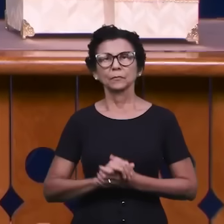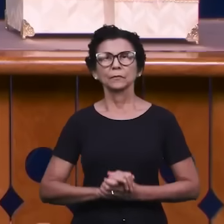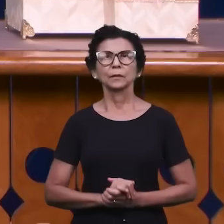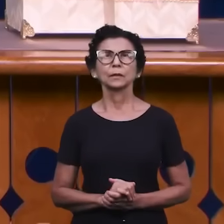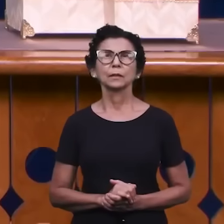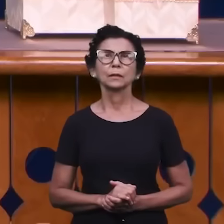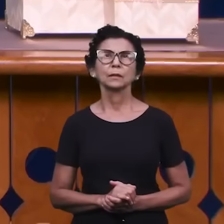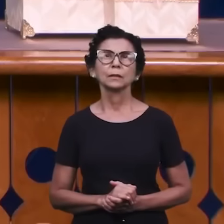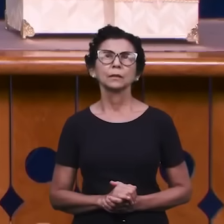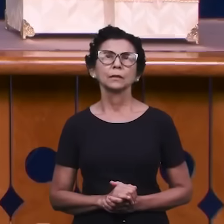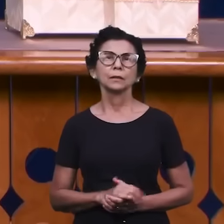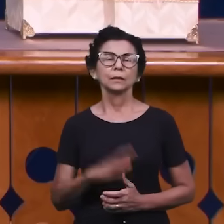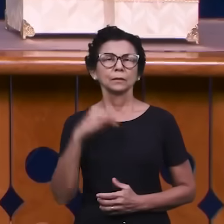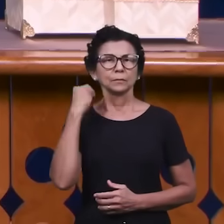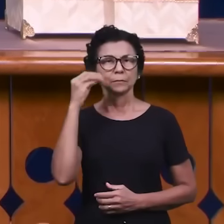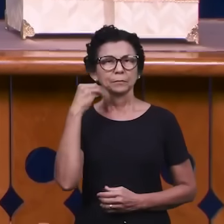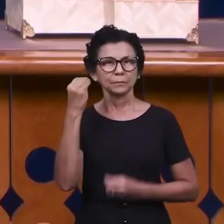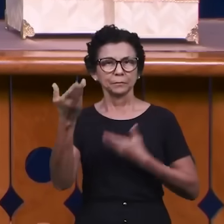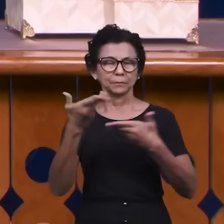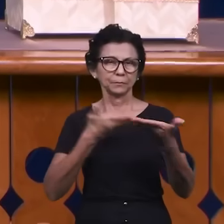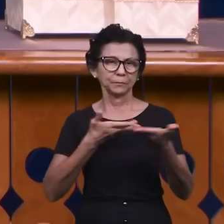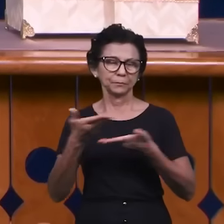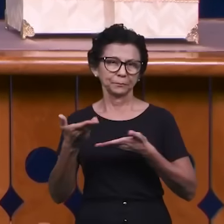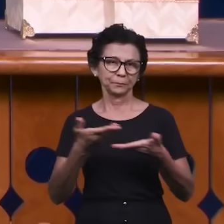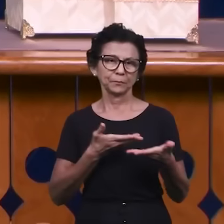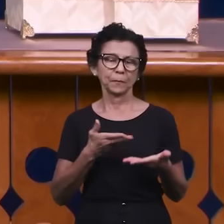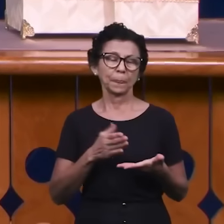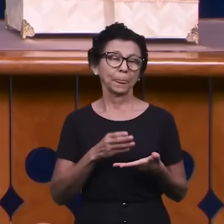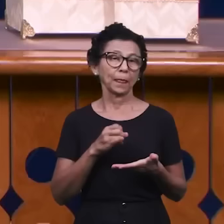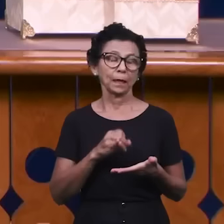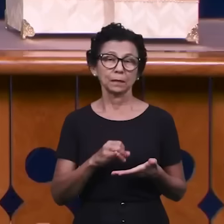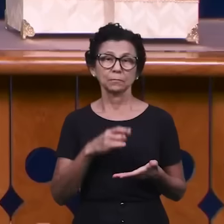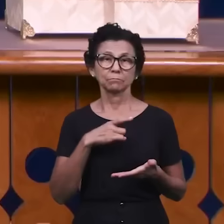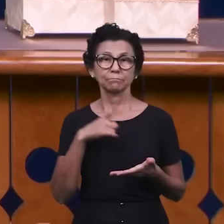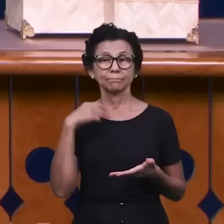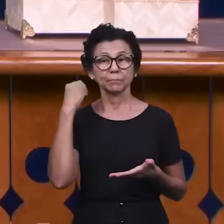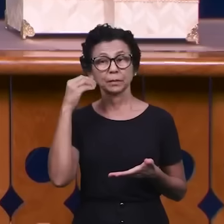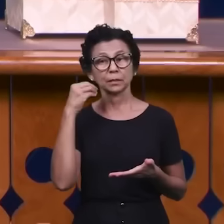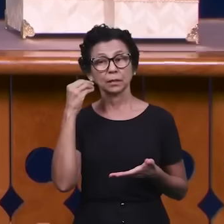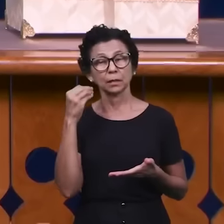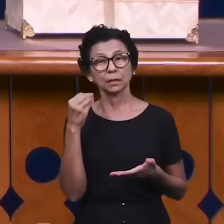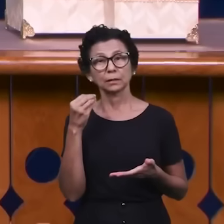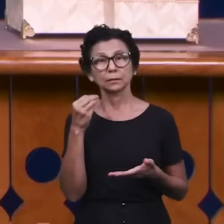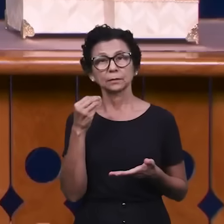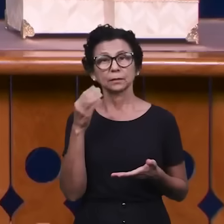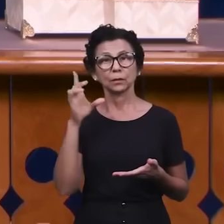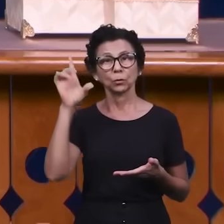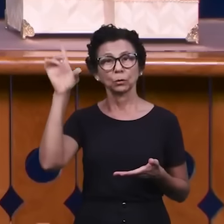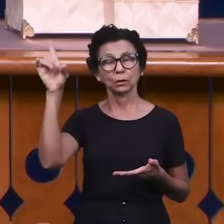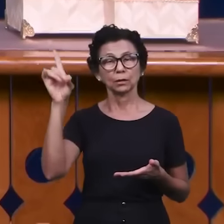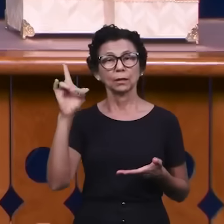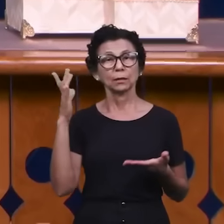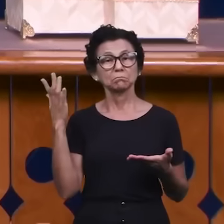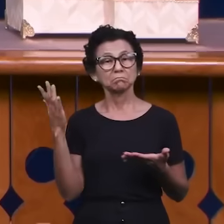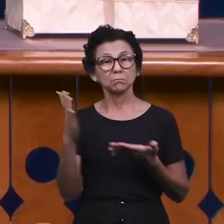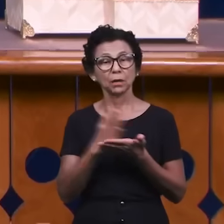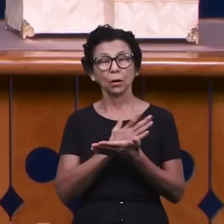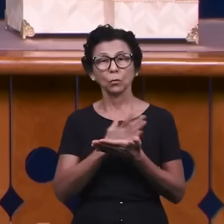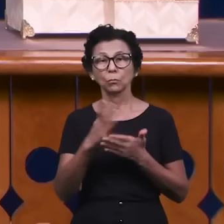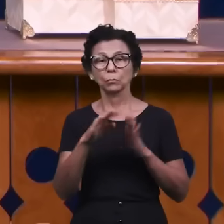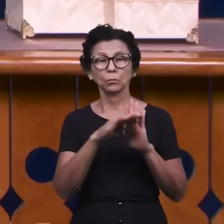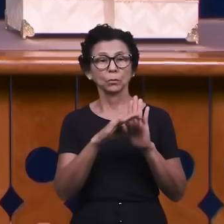para que você compartilhe a sua experiência. Caso você tenha tido uma experiência com Deus em alguma das